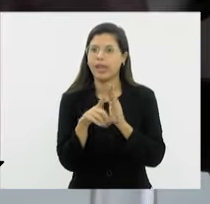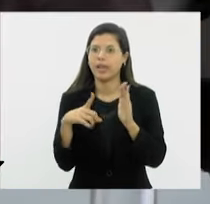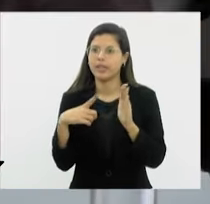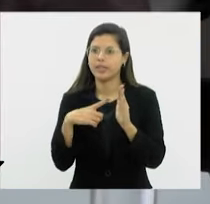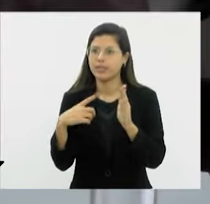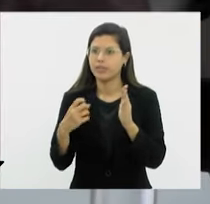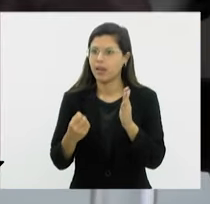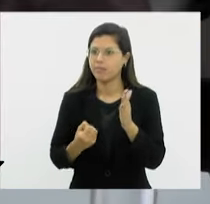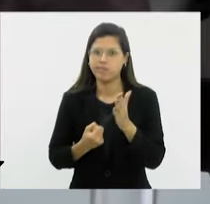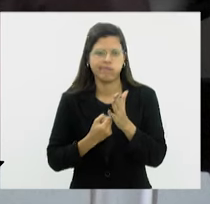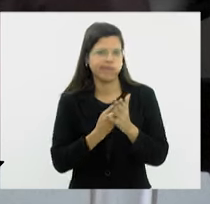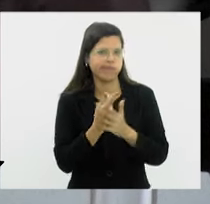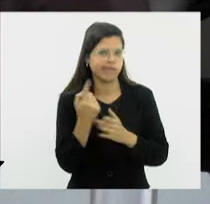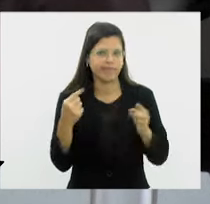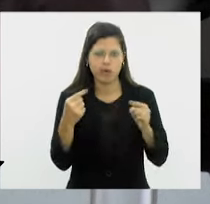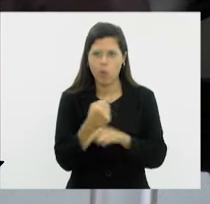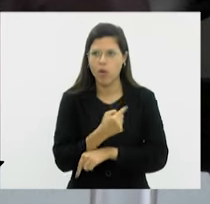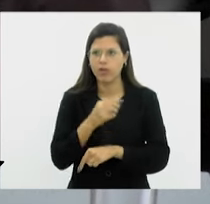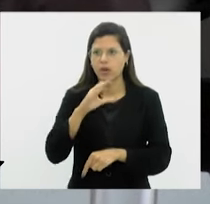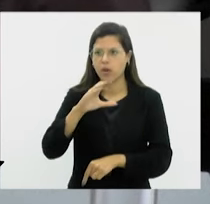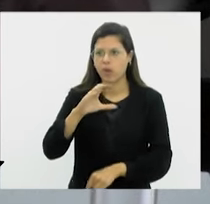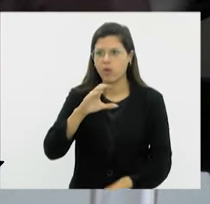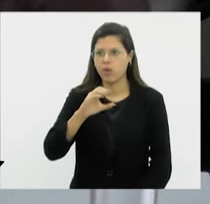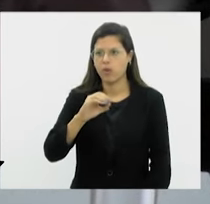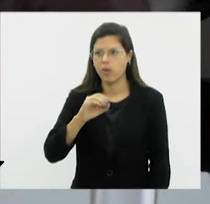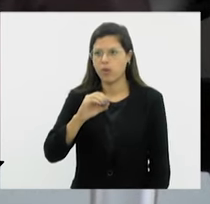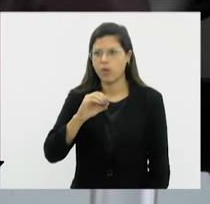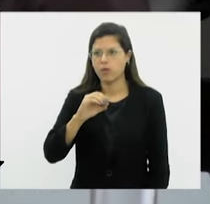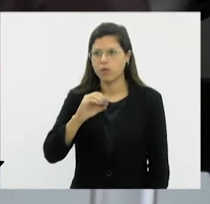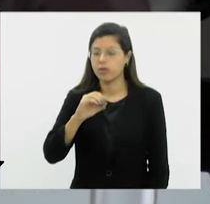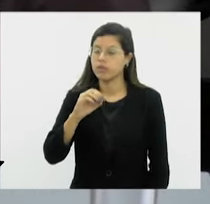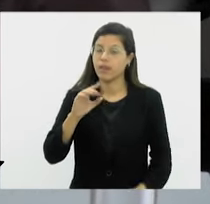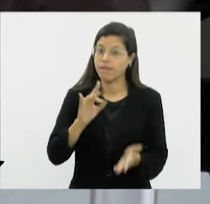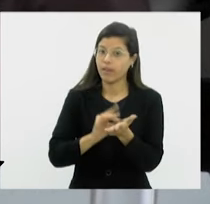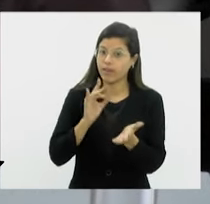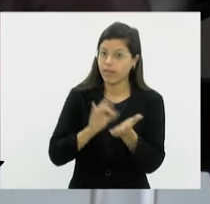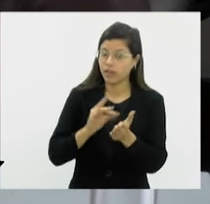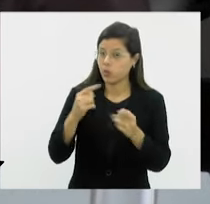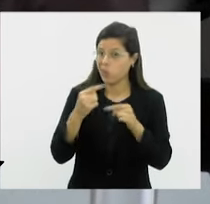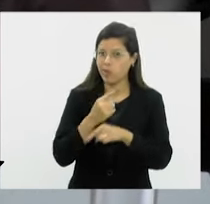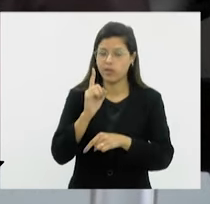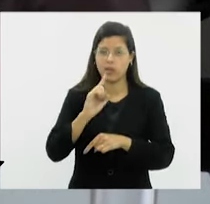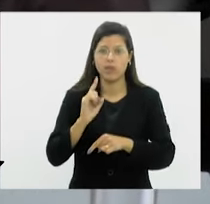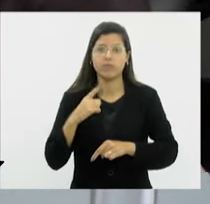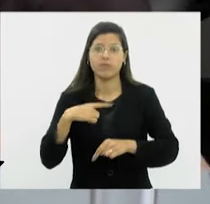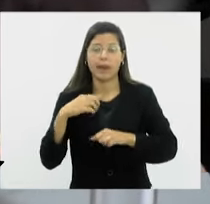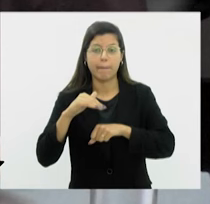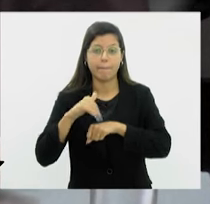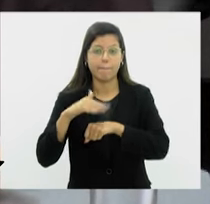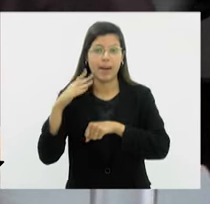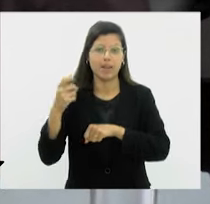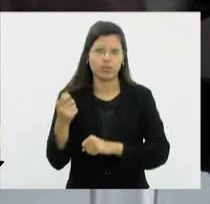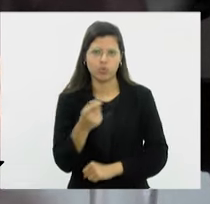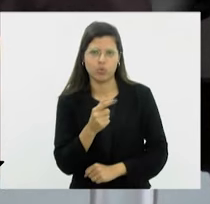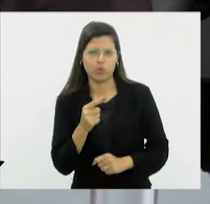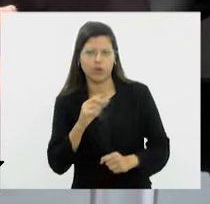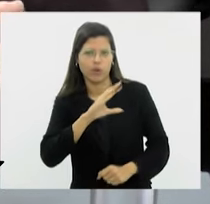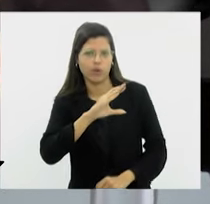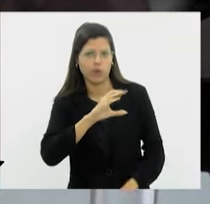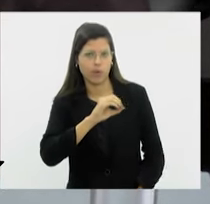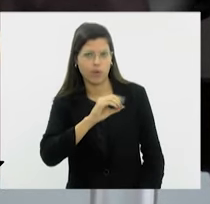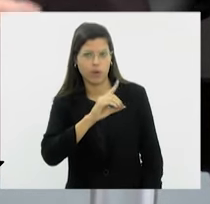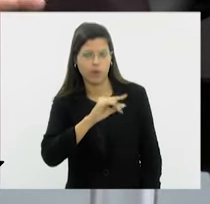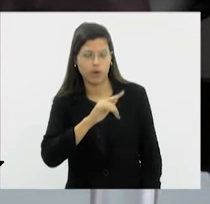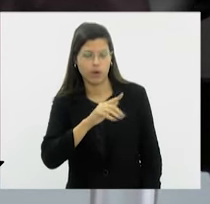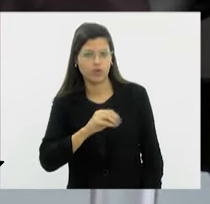Código do Consumidor. Ele está propondo mais do que o Código do Consumidor assim define. Né? Então,